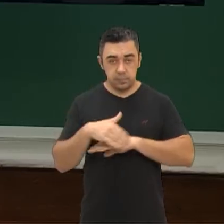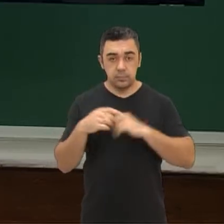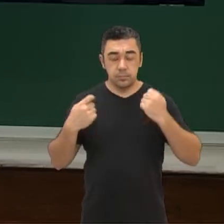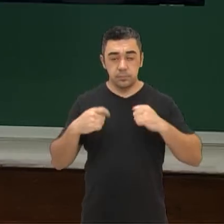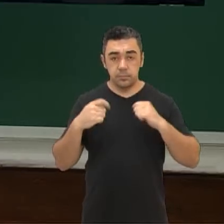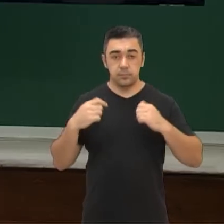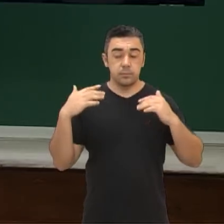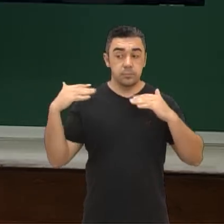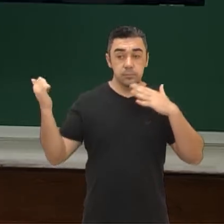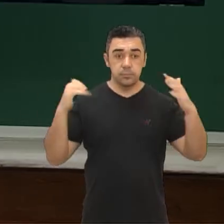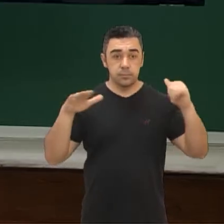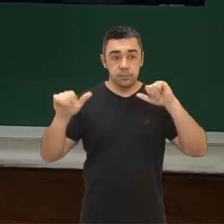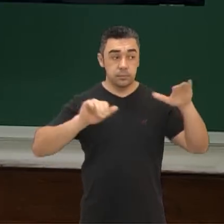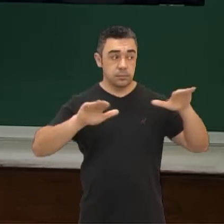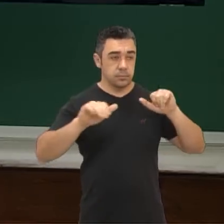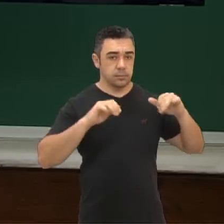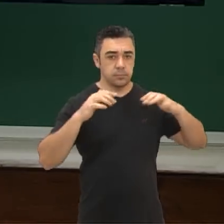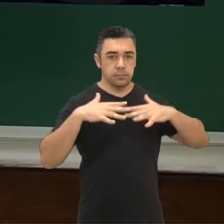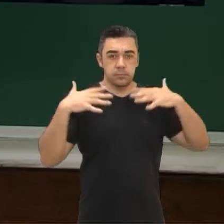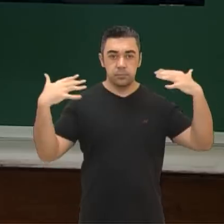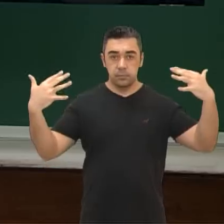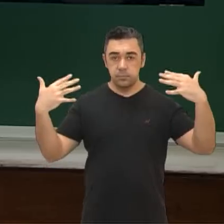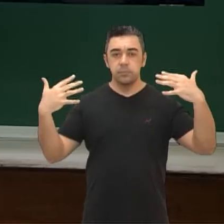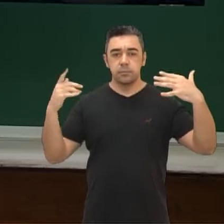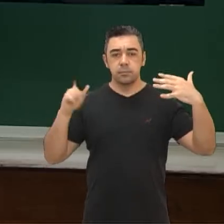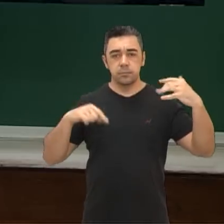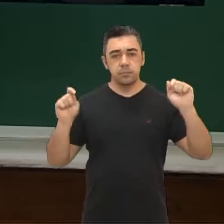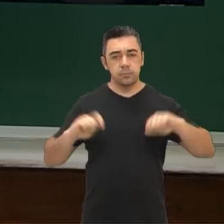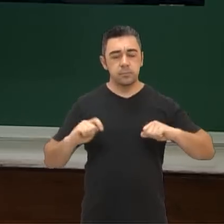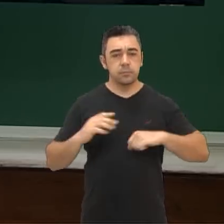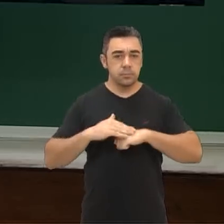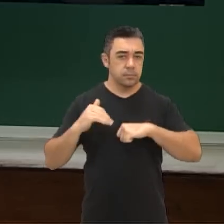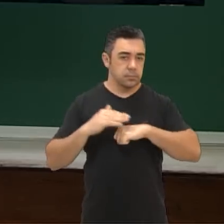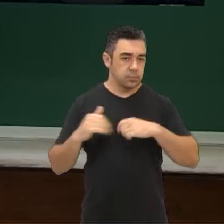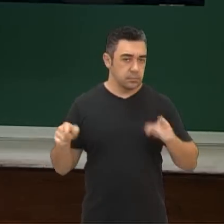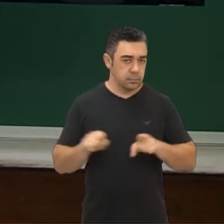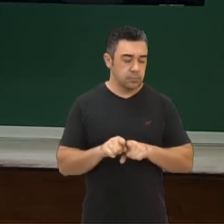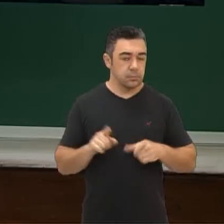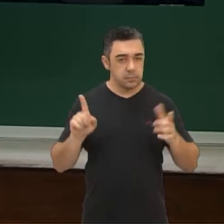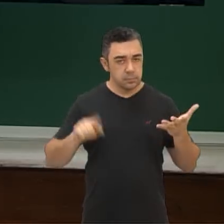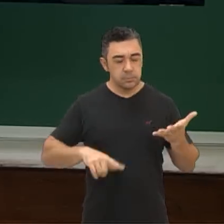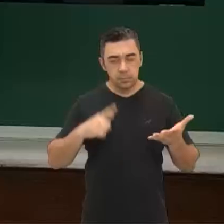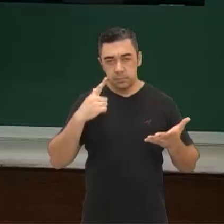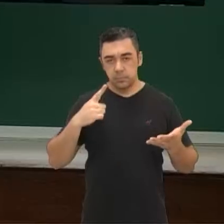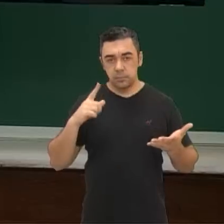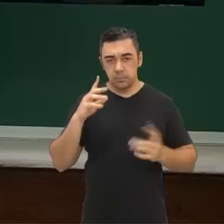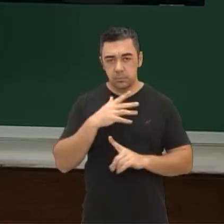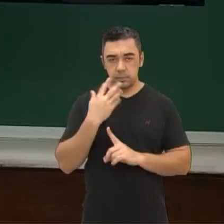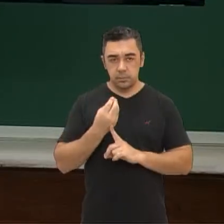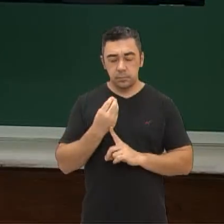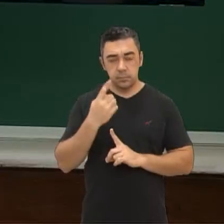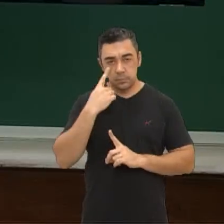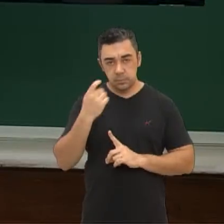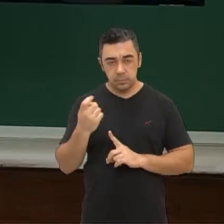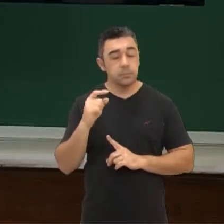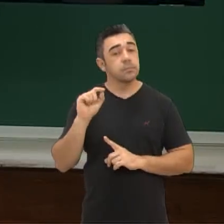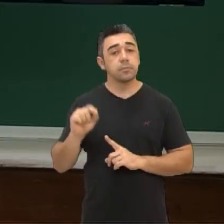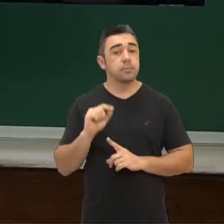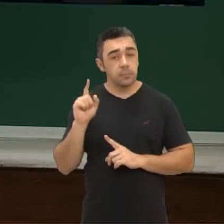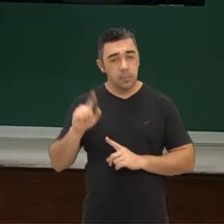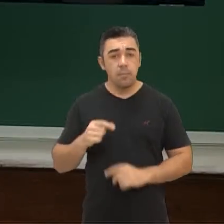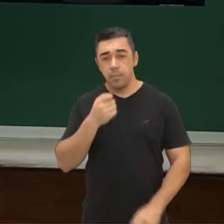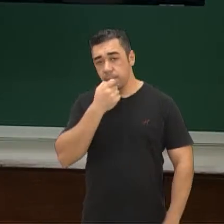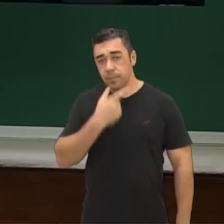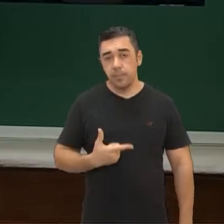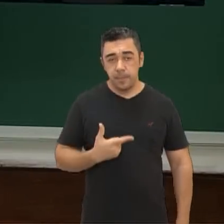espaço em sua área. Né? Então, tem artistas de rua que eles praticamente dominam aquele espaço público por algum tempo. Né? Eles vão